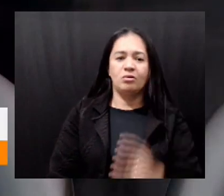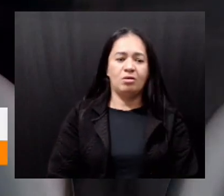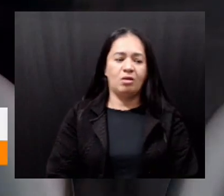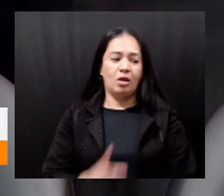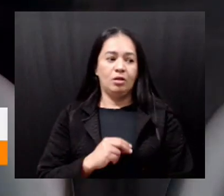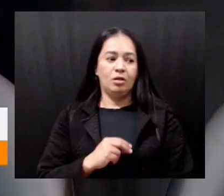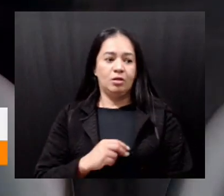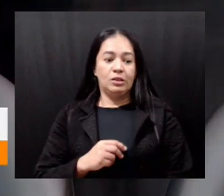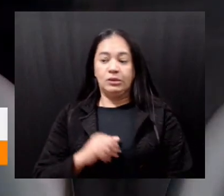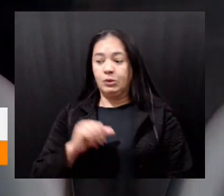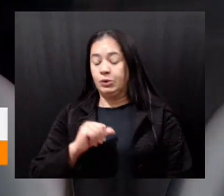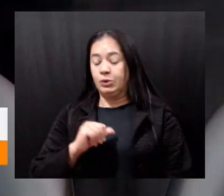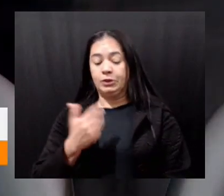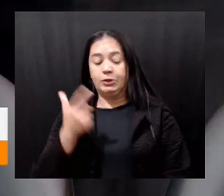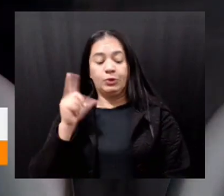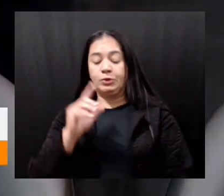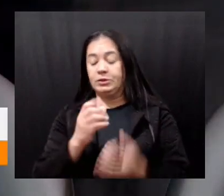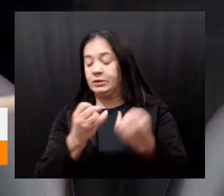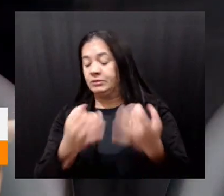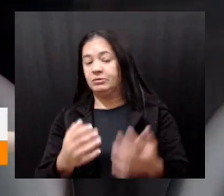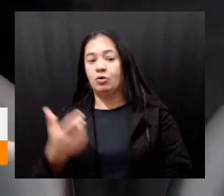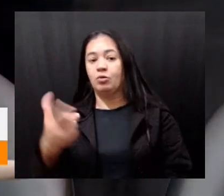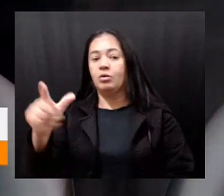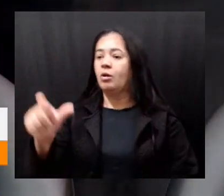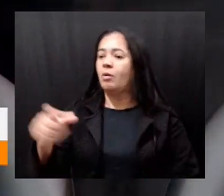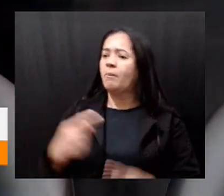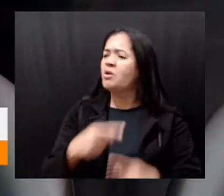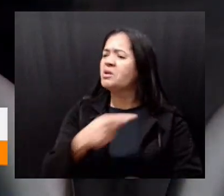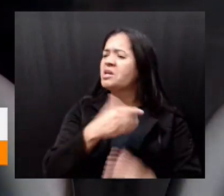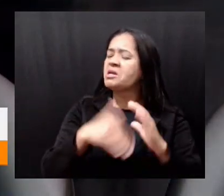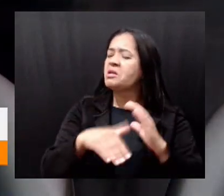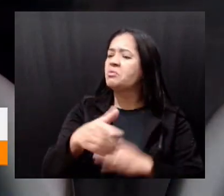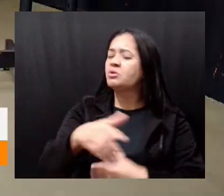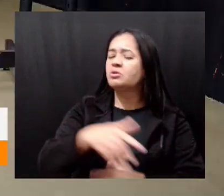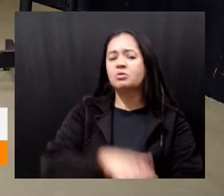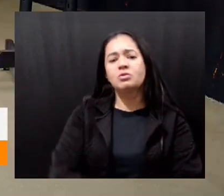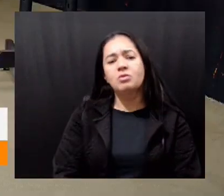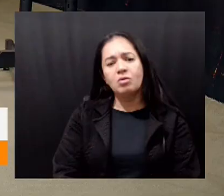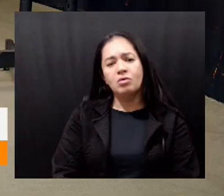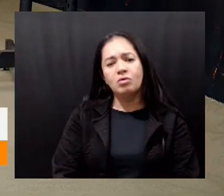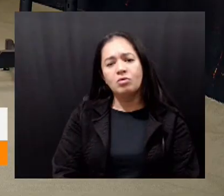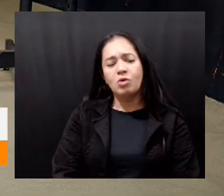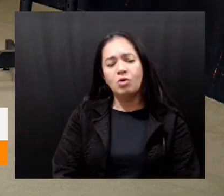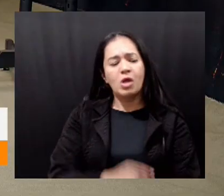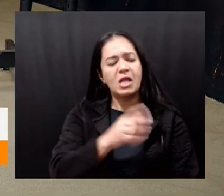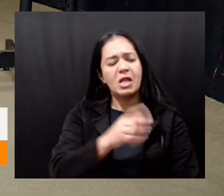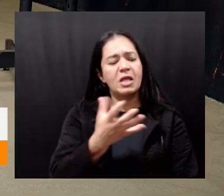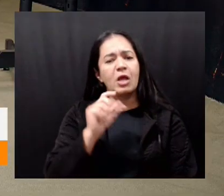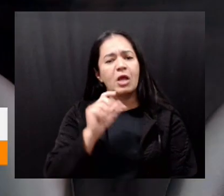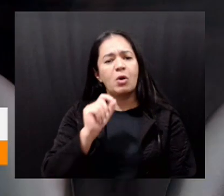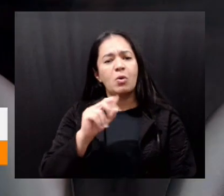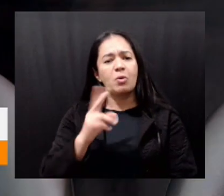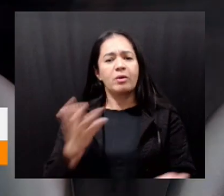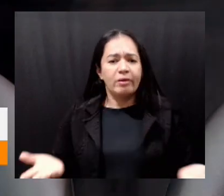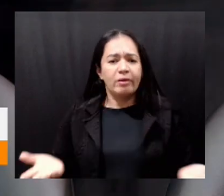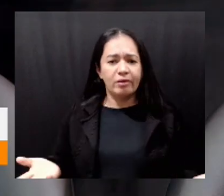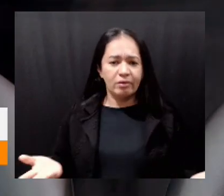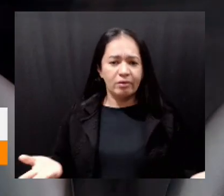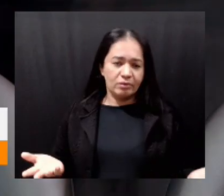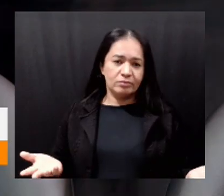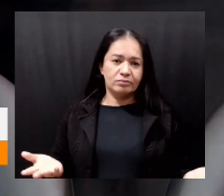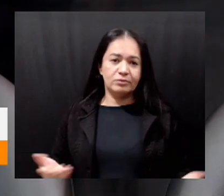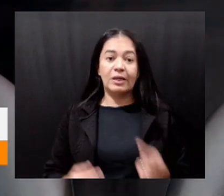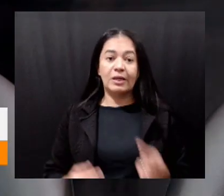falar a respeito, outro vai pensar, por que ele postou isso no grupo, o que ele está querendo dizer com isso? E aí cada um reage de